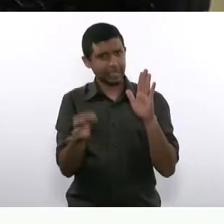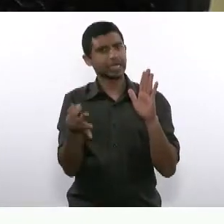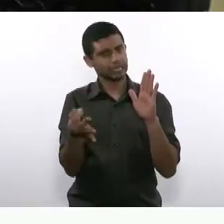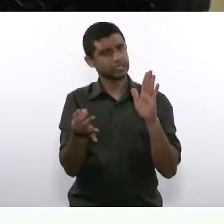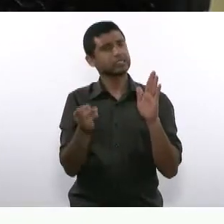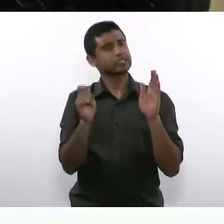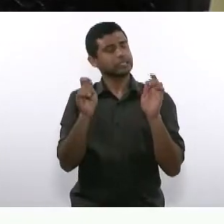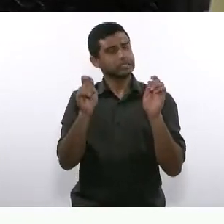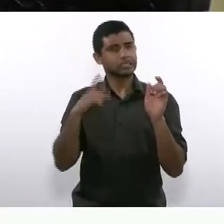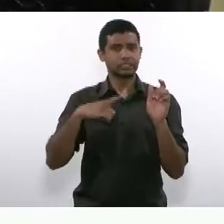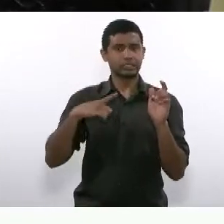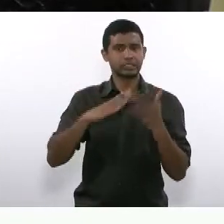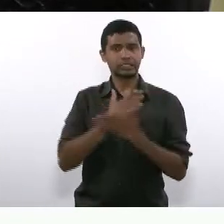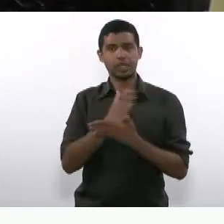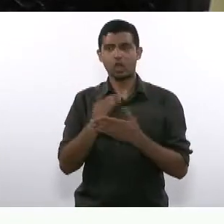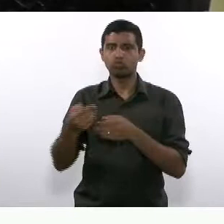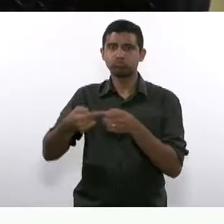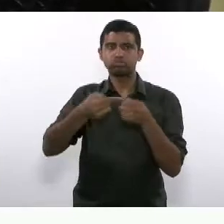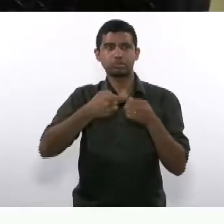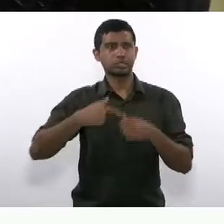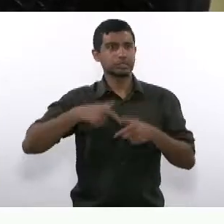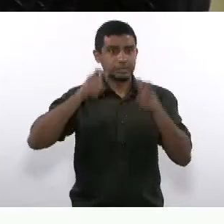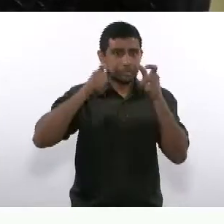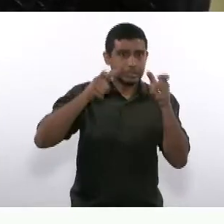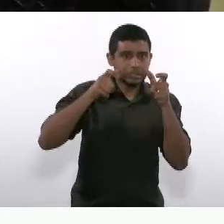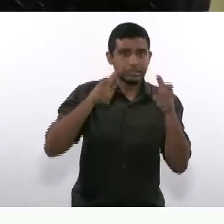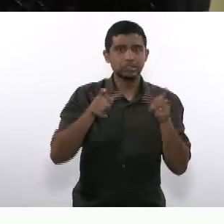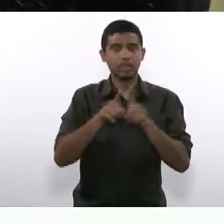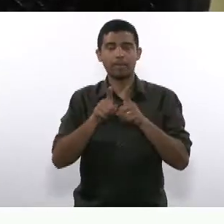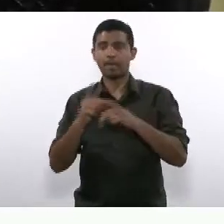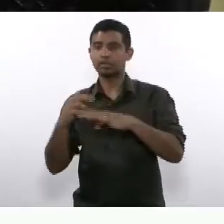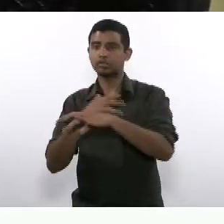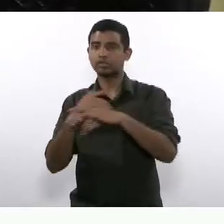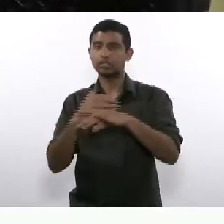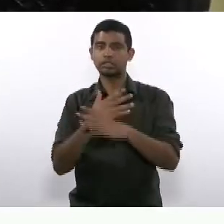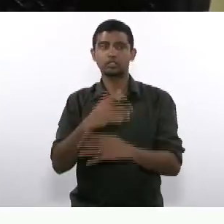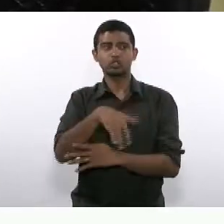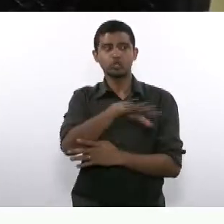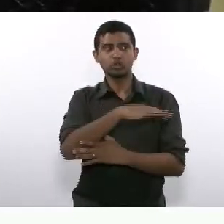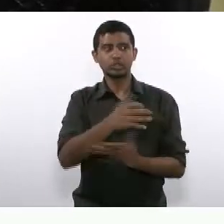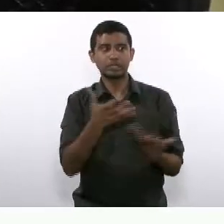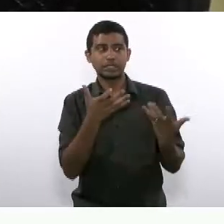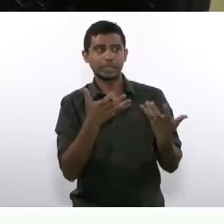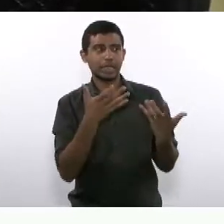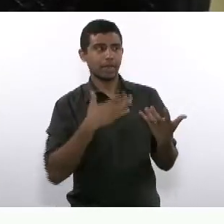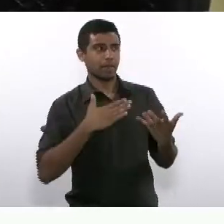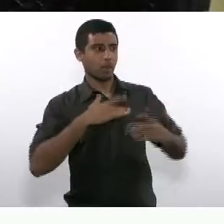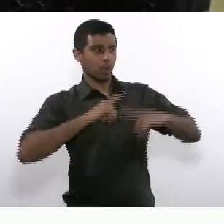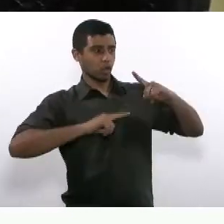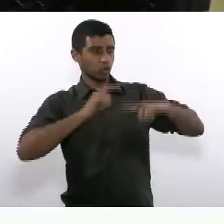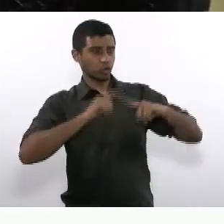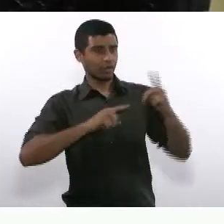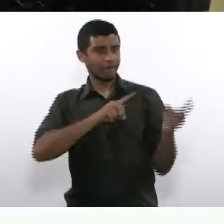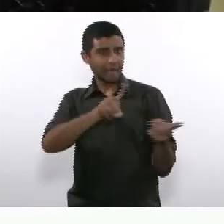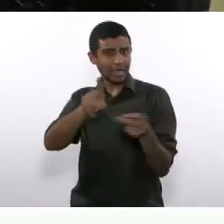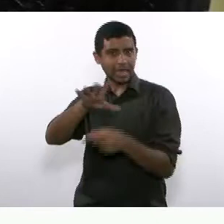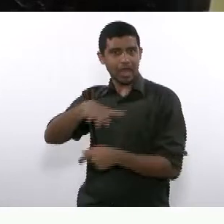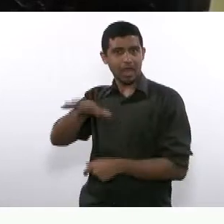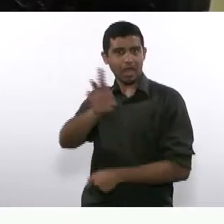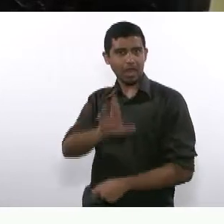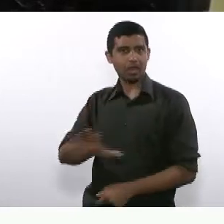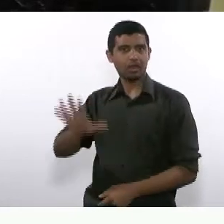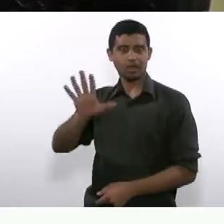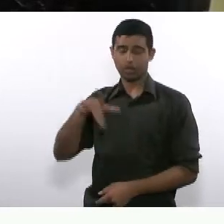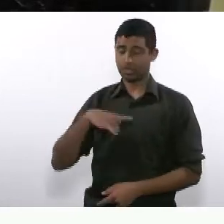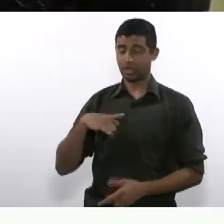de cobiça pelos municípios e pelos bairros, e todo mundo queria levar aquele determinado produto para a sua região. E aqui eu dou